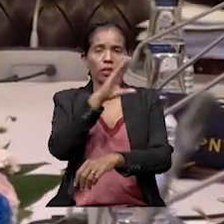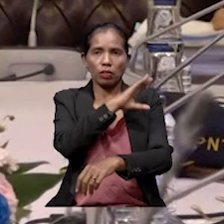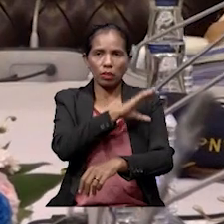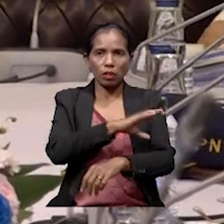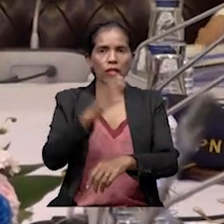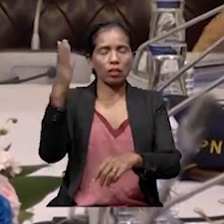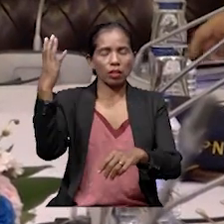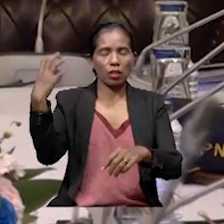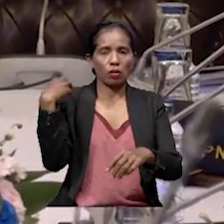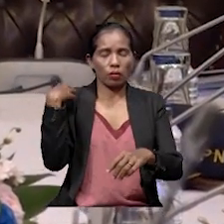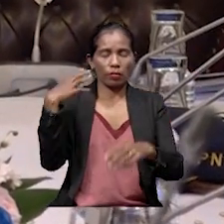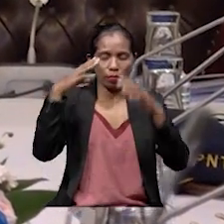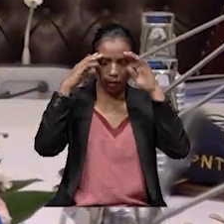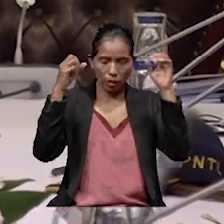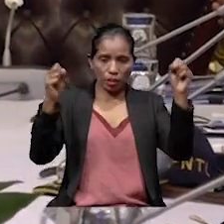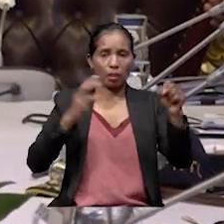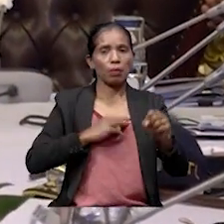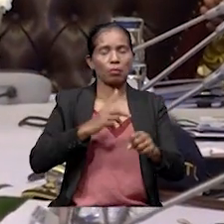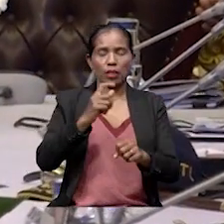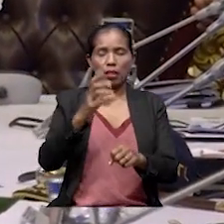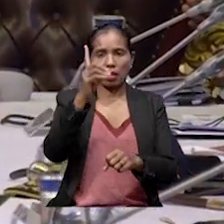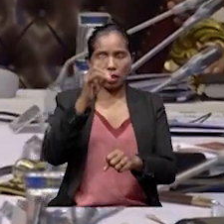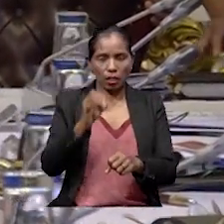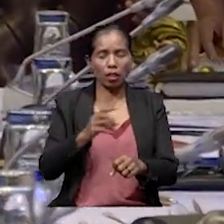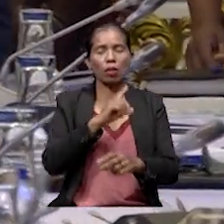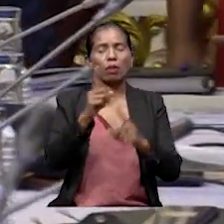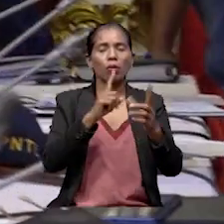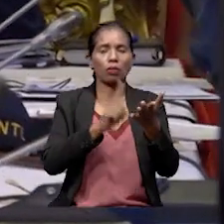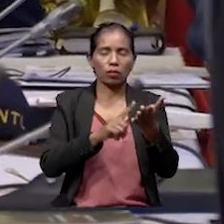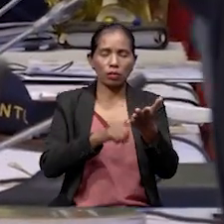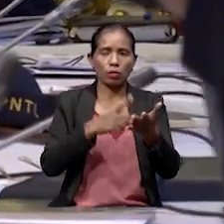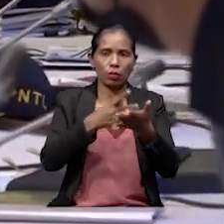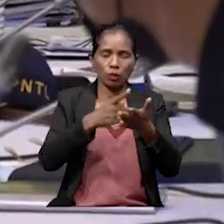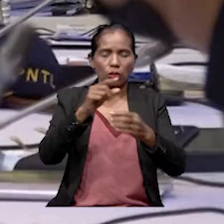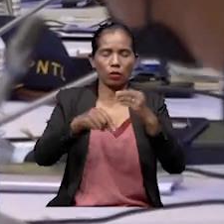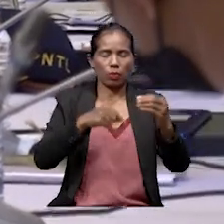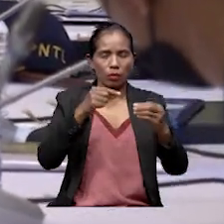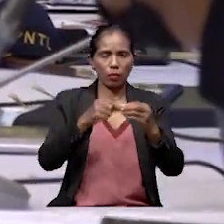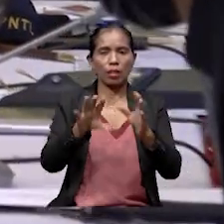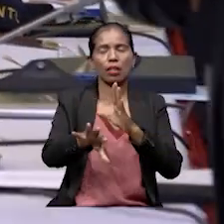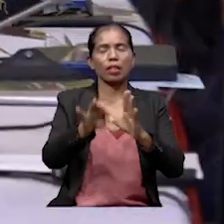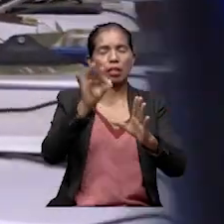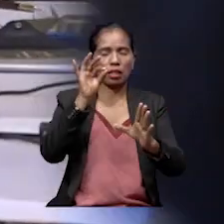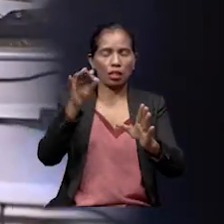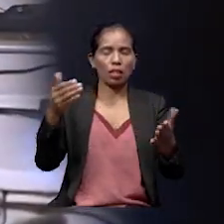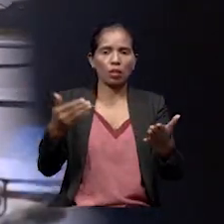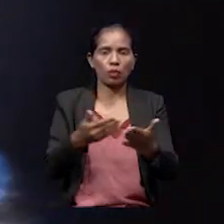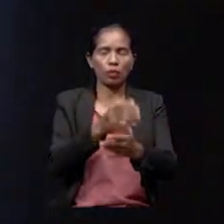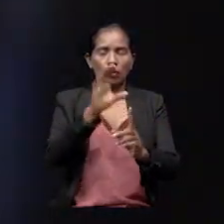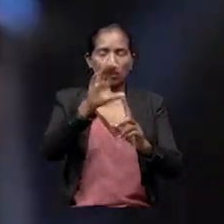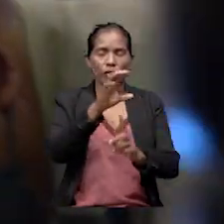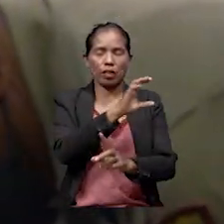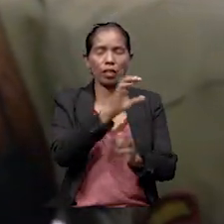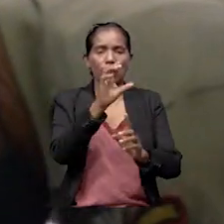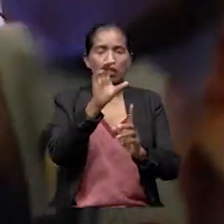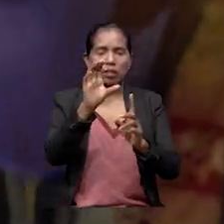Palácio Presidencial Bairro Pité Edili, onde discute proposta do governo Nian com a nomeação no exoneração chefe Estado-Maior